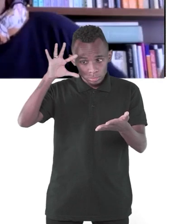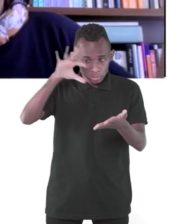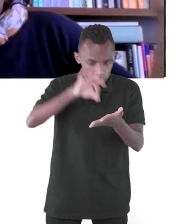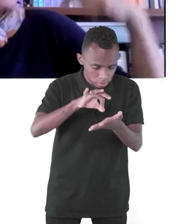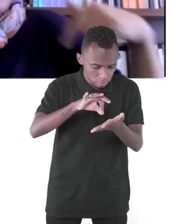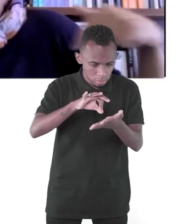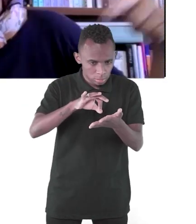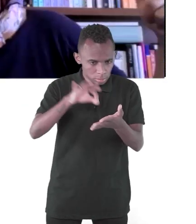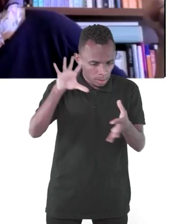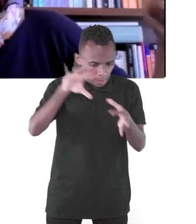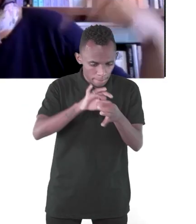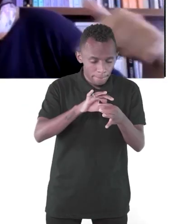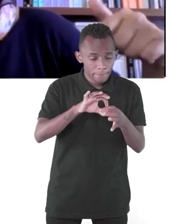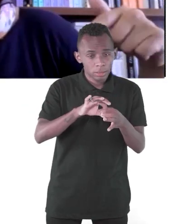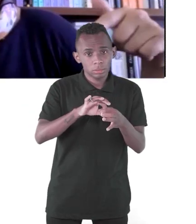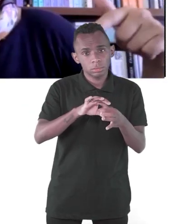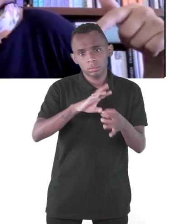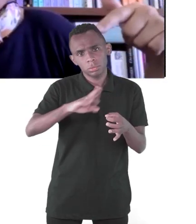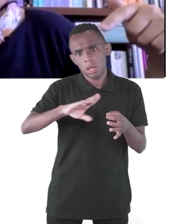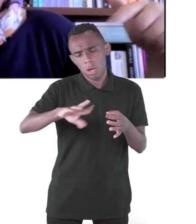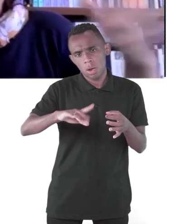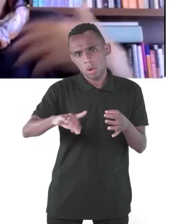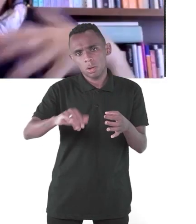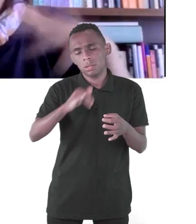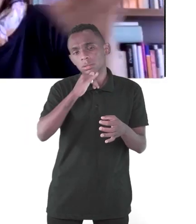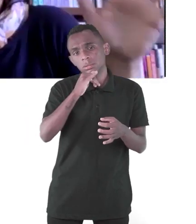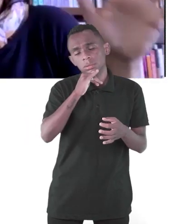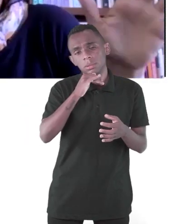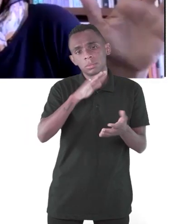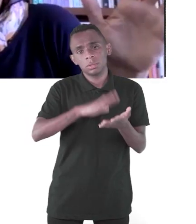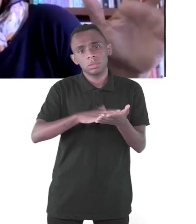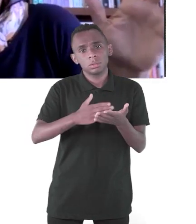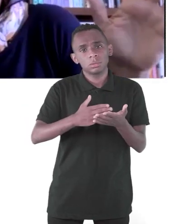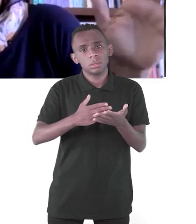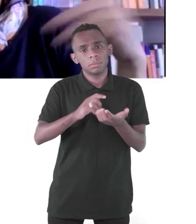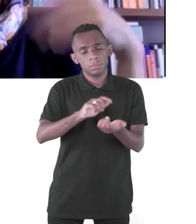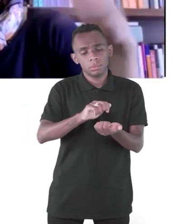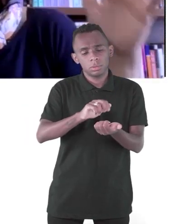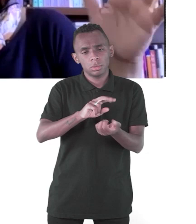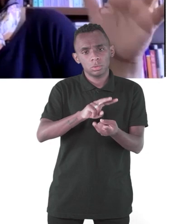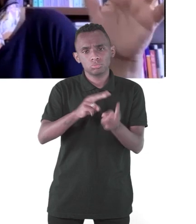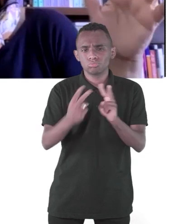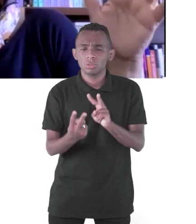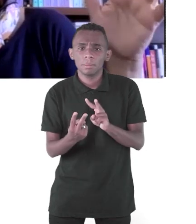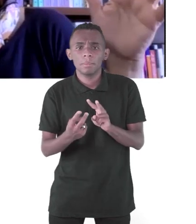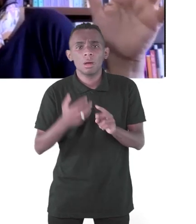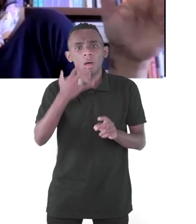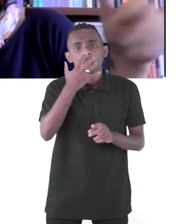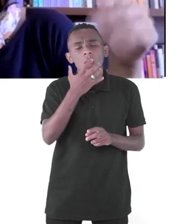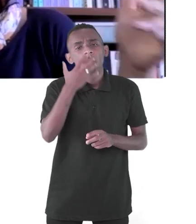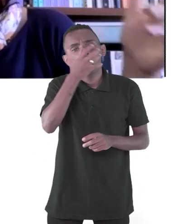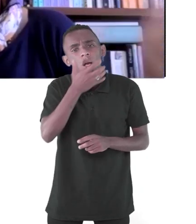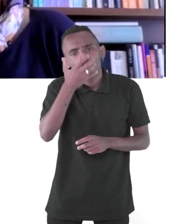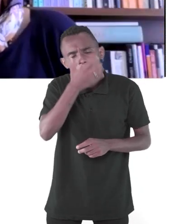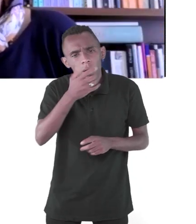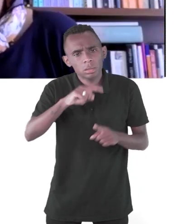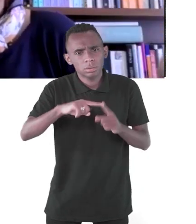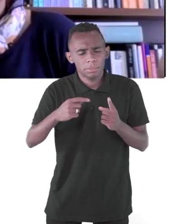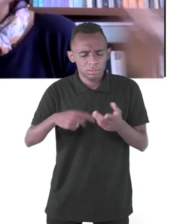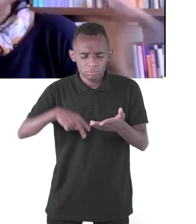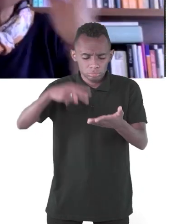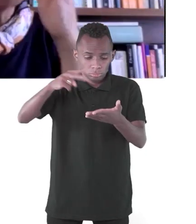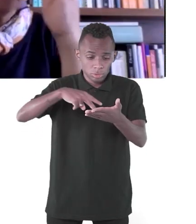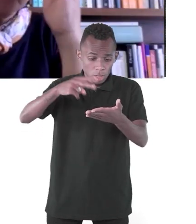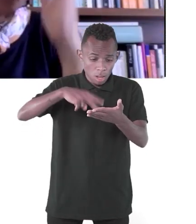Quando o intérprete canta, simplesmente... Interessante isso que você falou. Sem prestar atenção no que